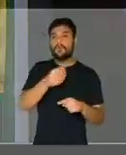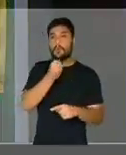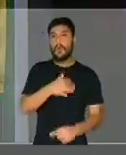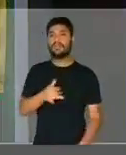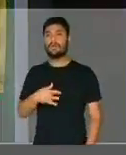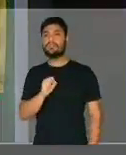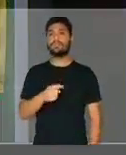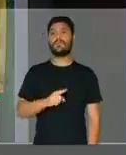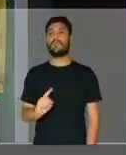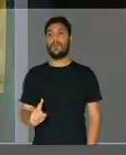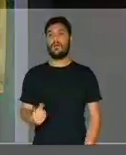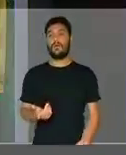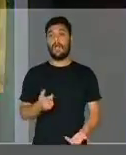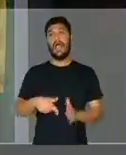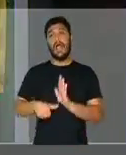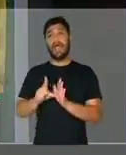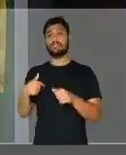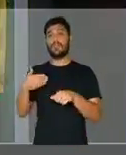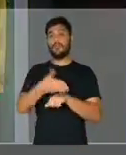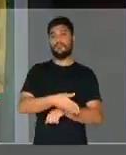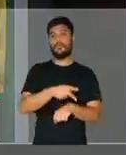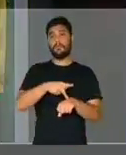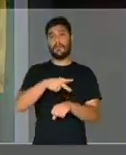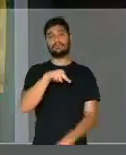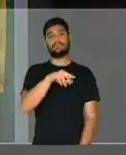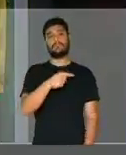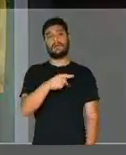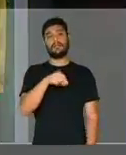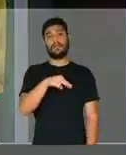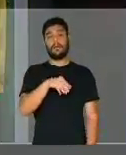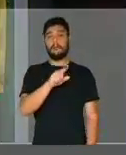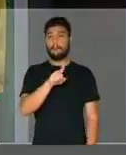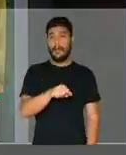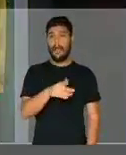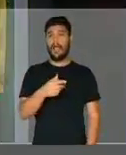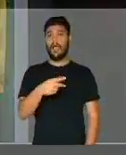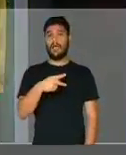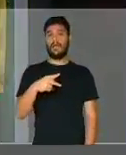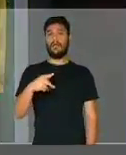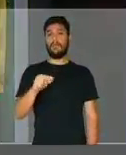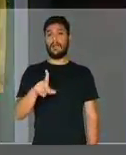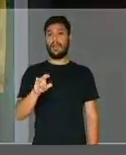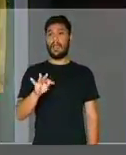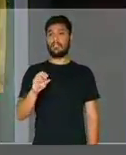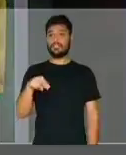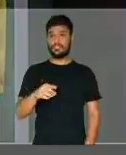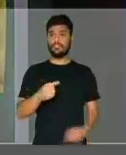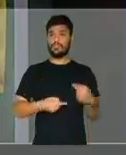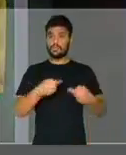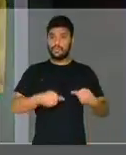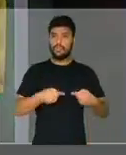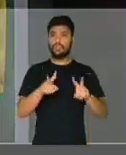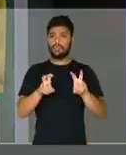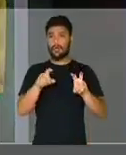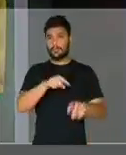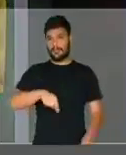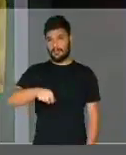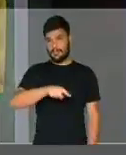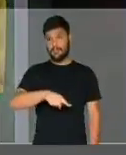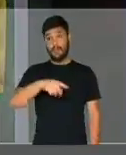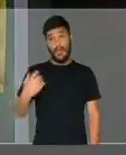tive a oportunidade de debater no Panamá, em reunião do Parlatino, esse problema de saúde pública. E